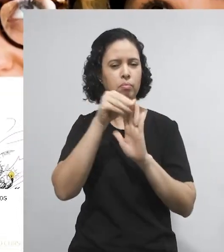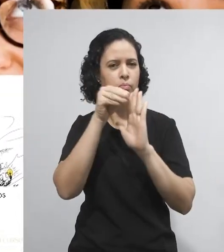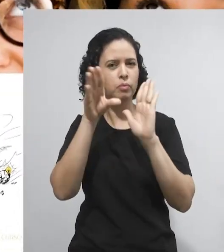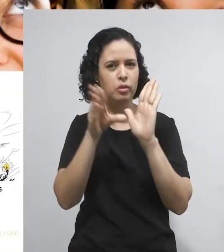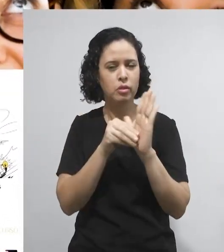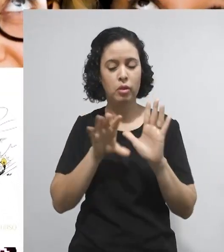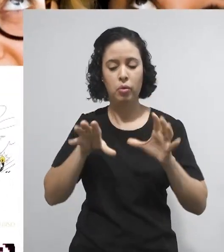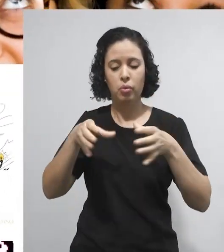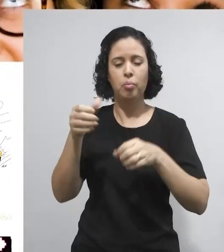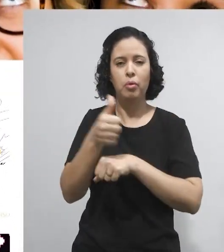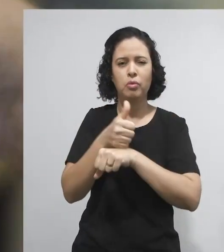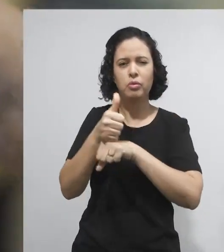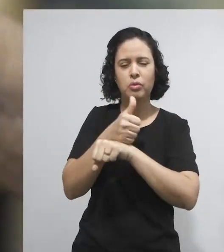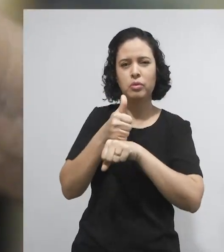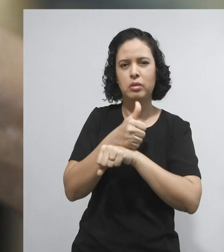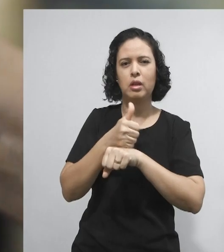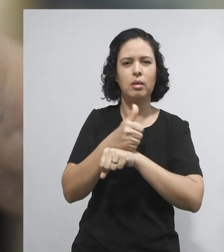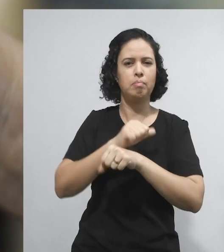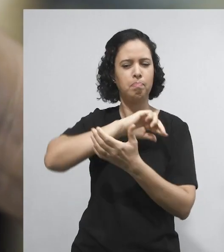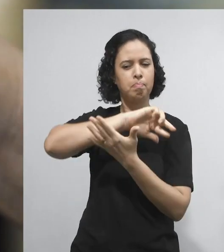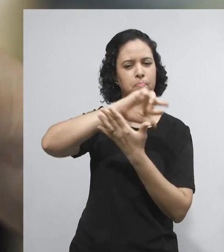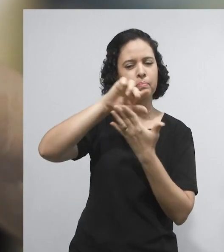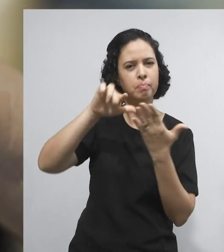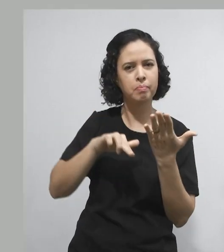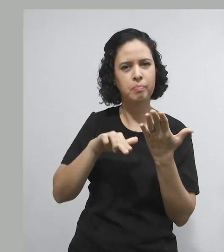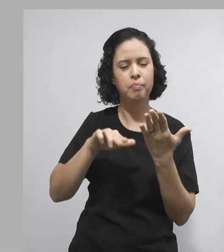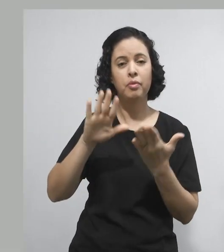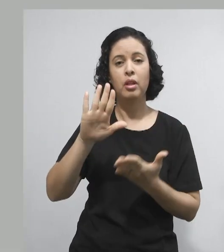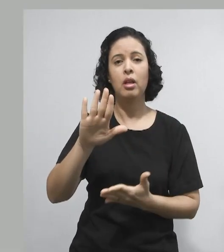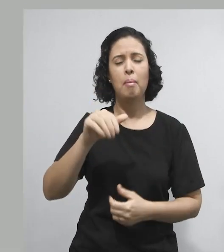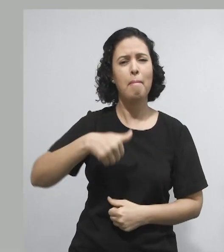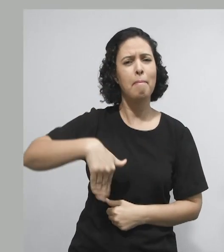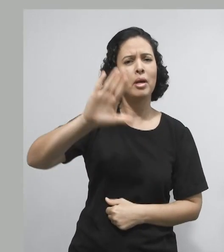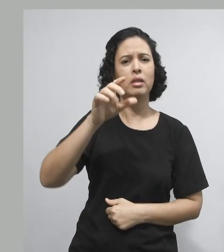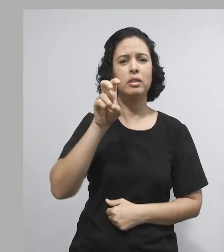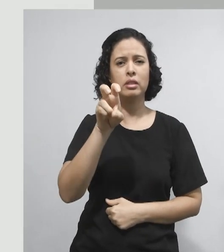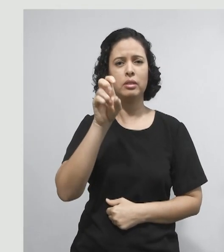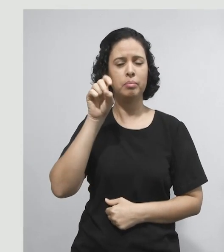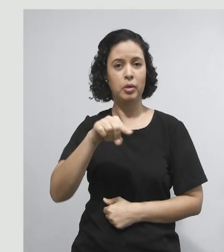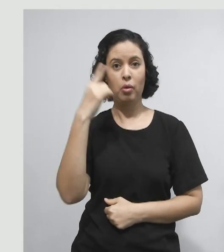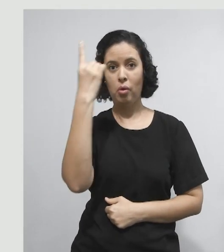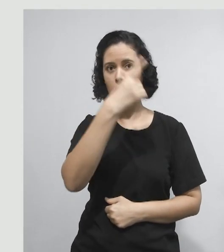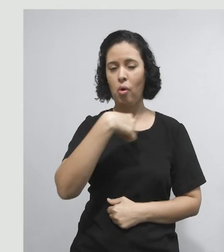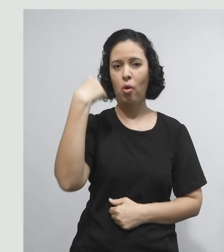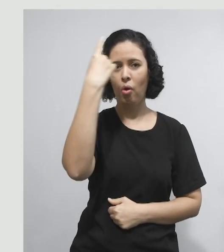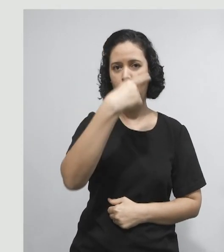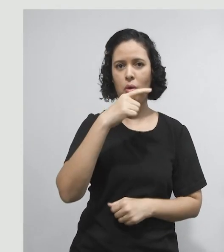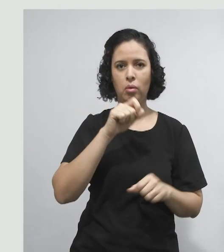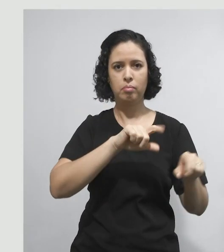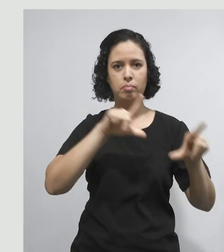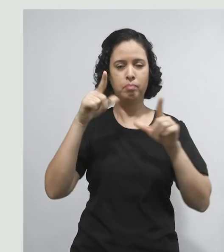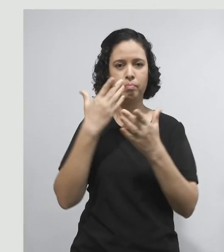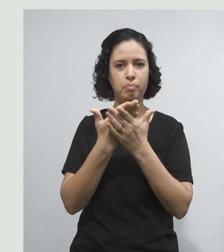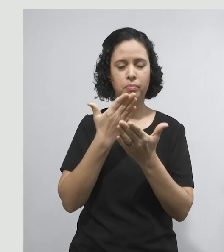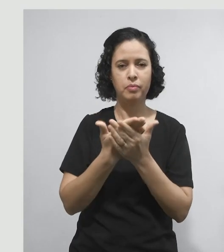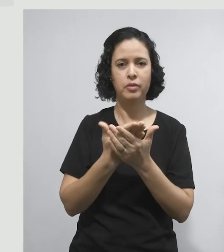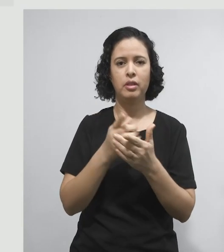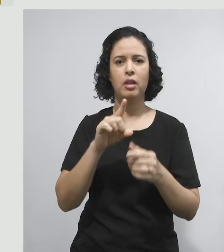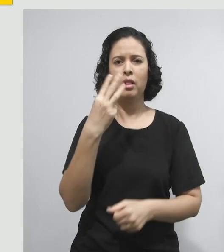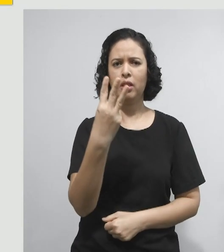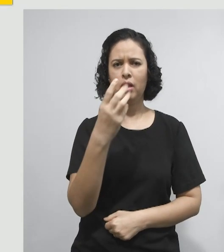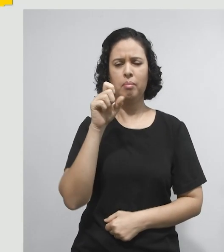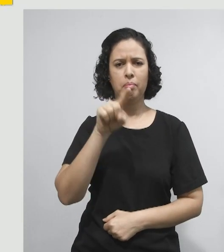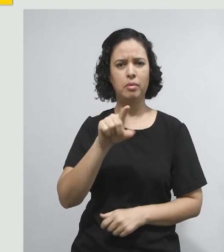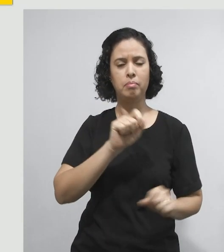equipe multiprofissional em diversas plataformas, mais de 5.000 horas de transmissão ao vivo,